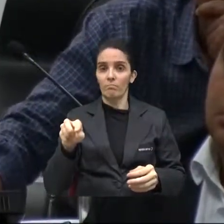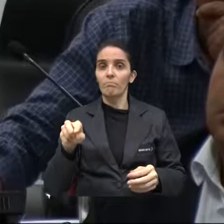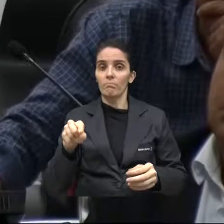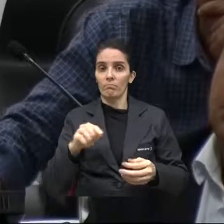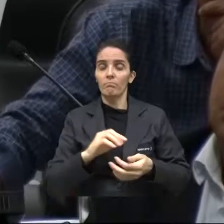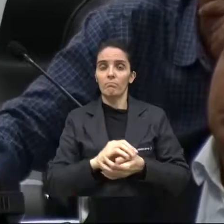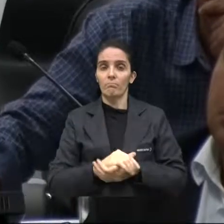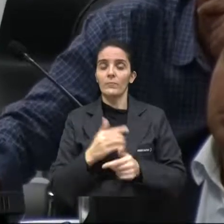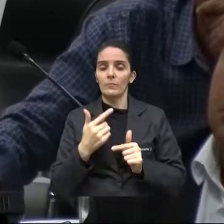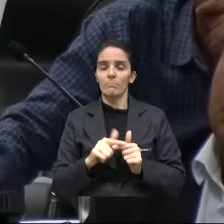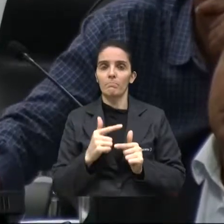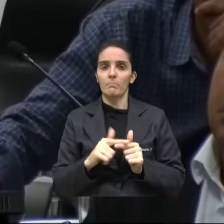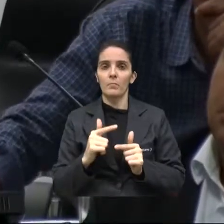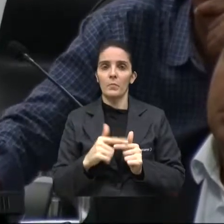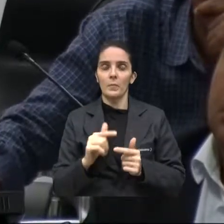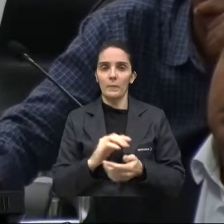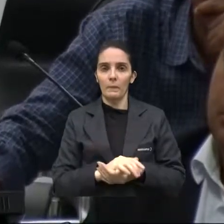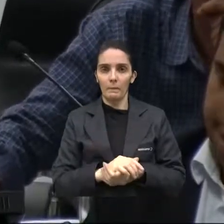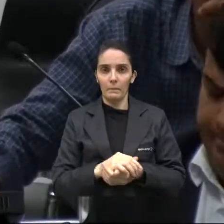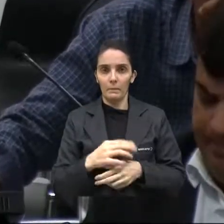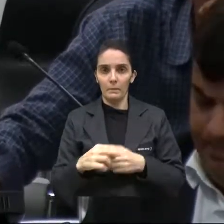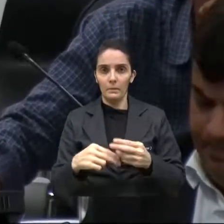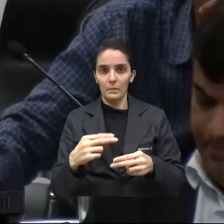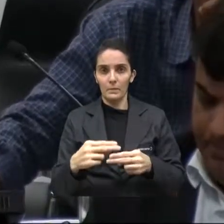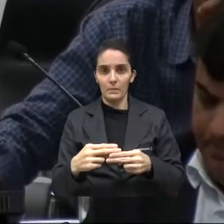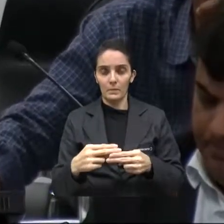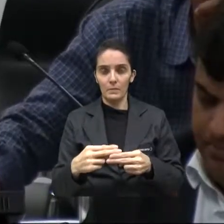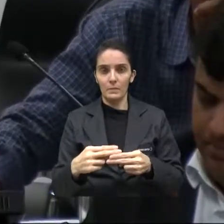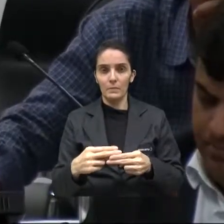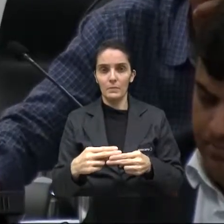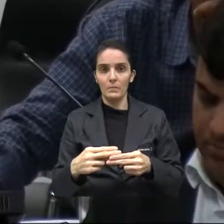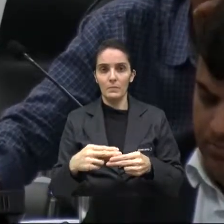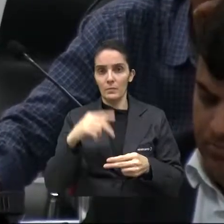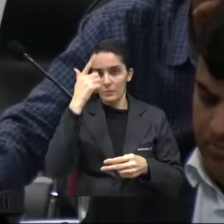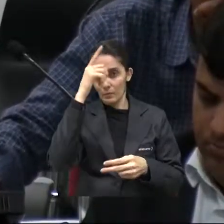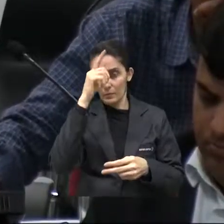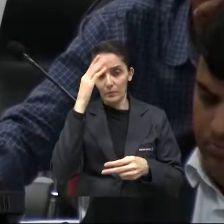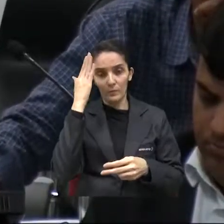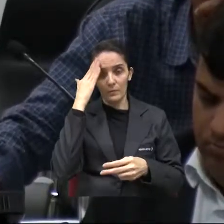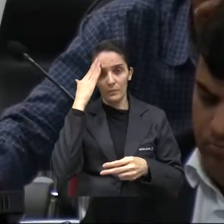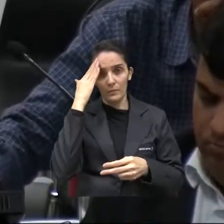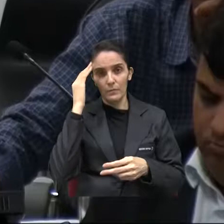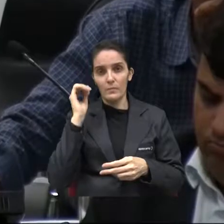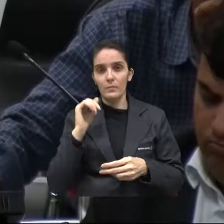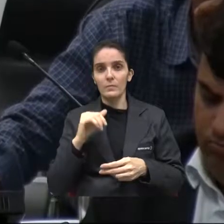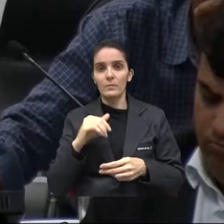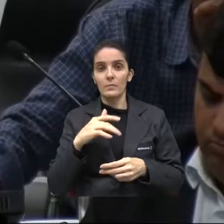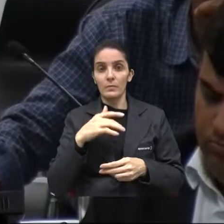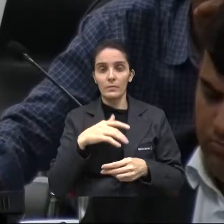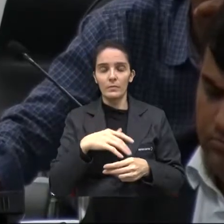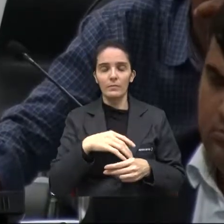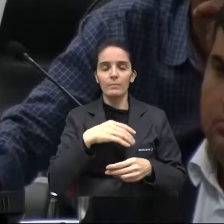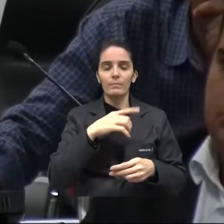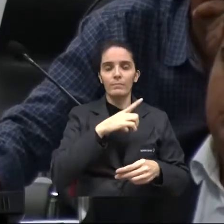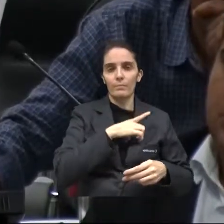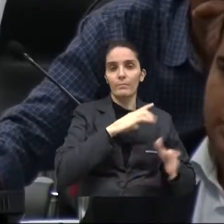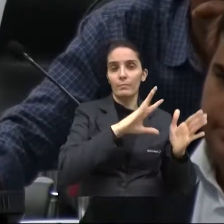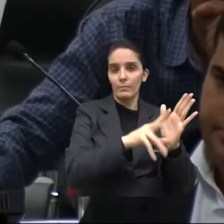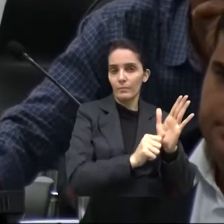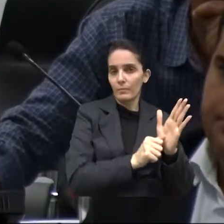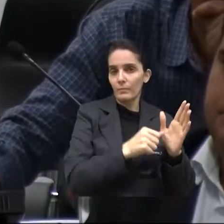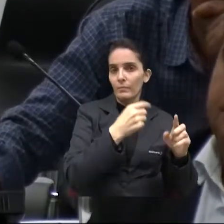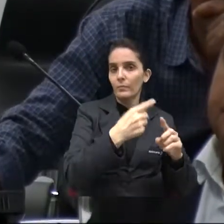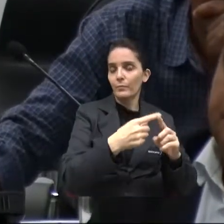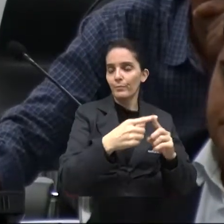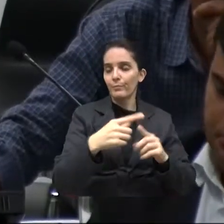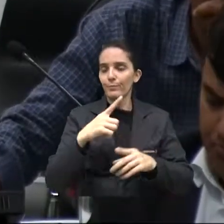Esse é o problema, né? Então, e também entendo que só existe comprador, ladrão, porque existe comprador, né? Esse é